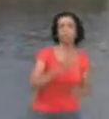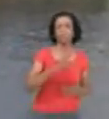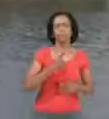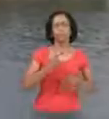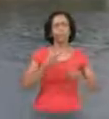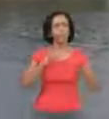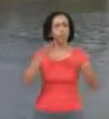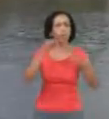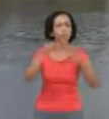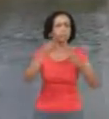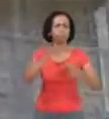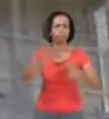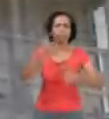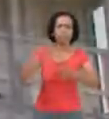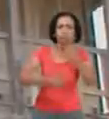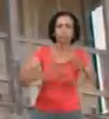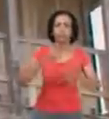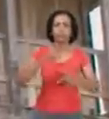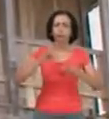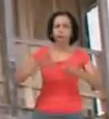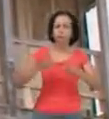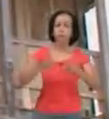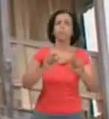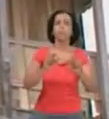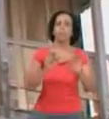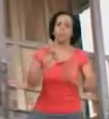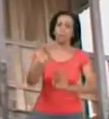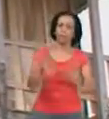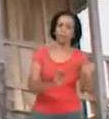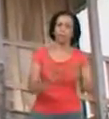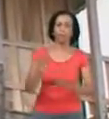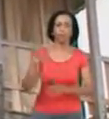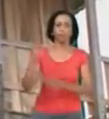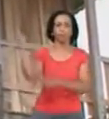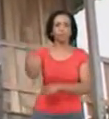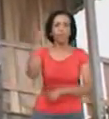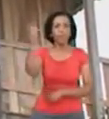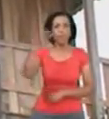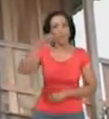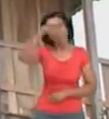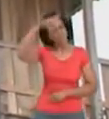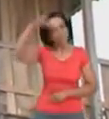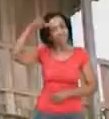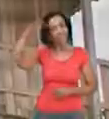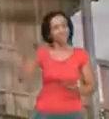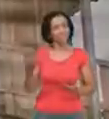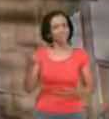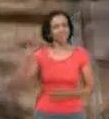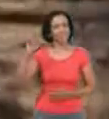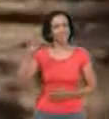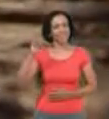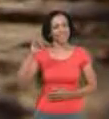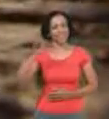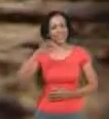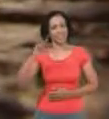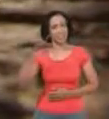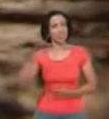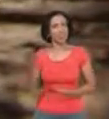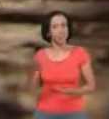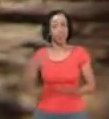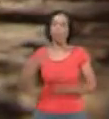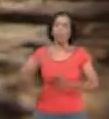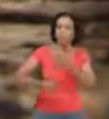alcançar este objetivo, uma das ações é o Projeto Radical Amazônia, jovens treinados